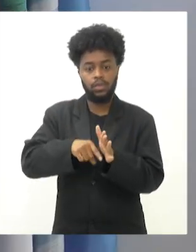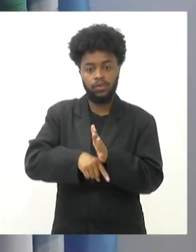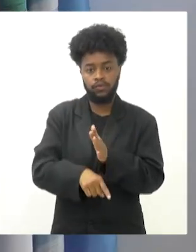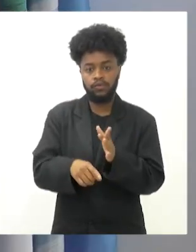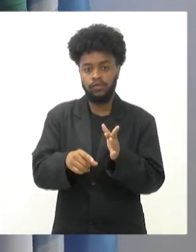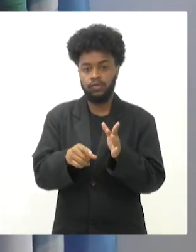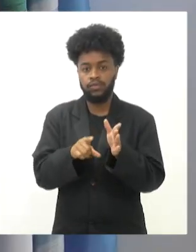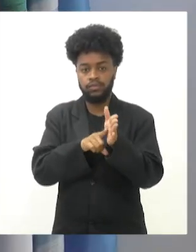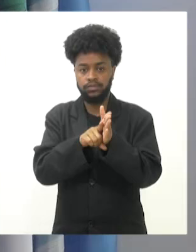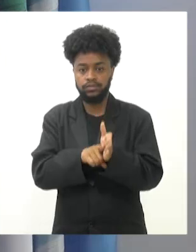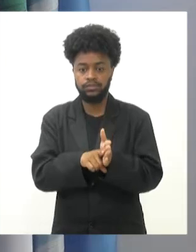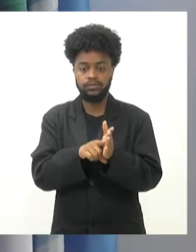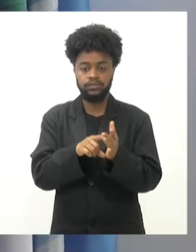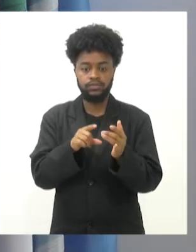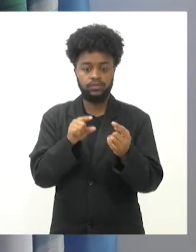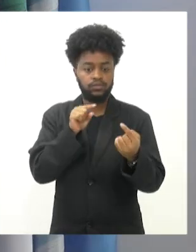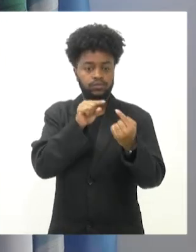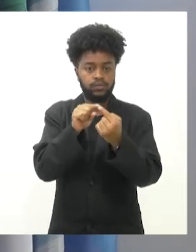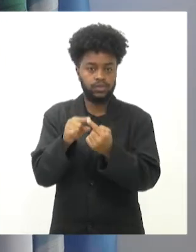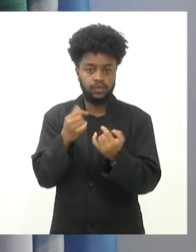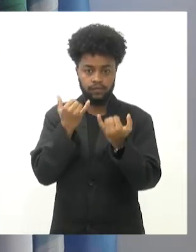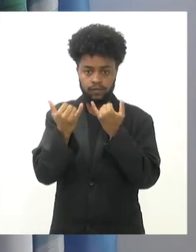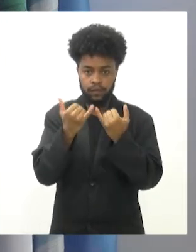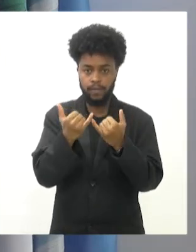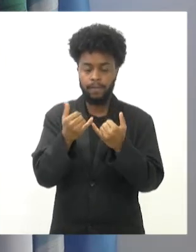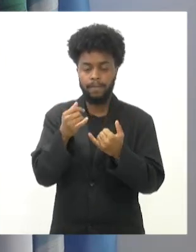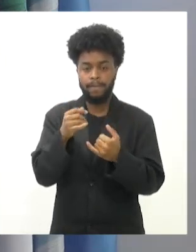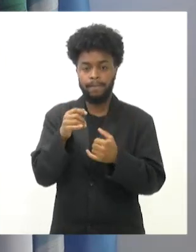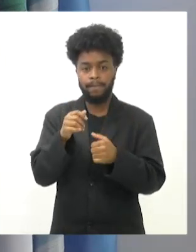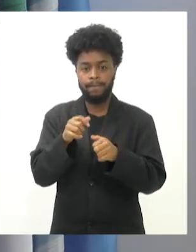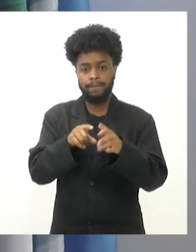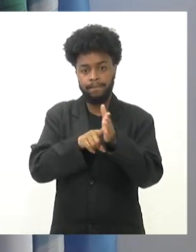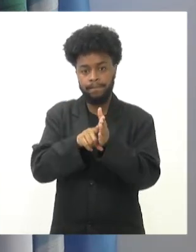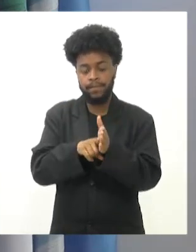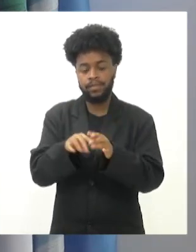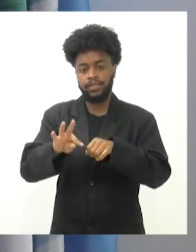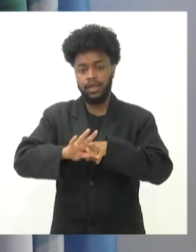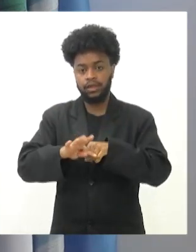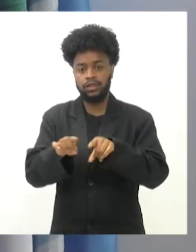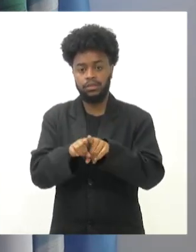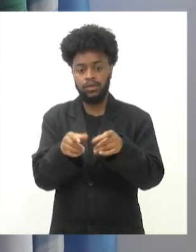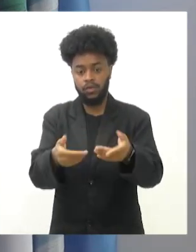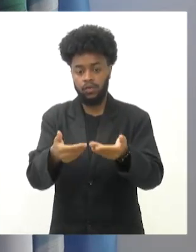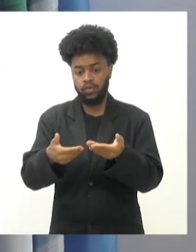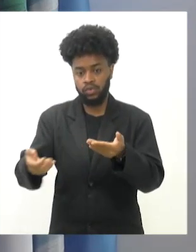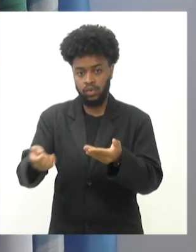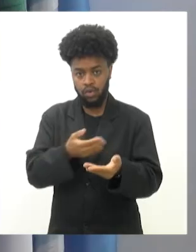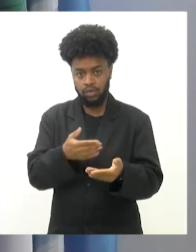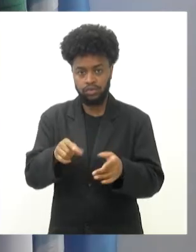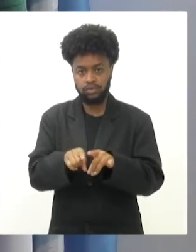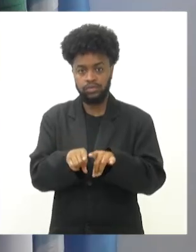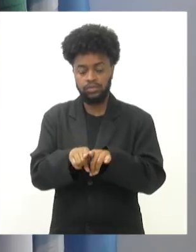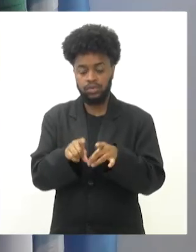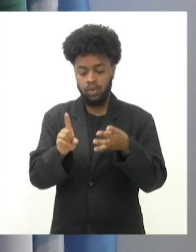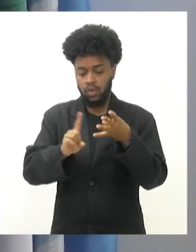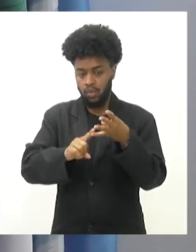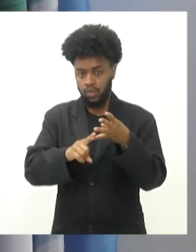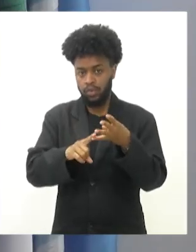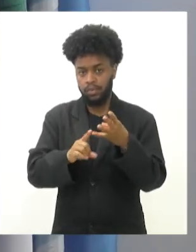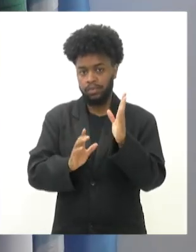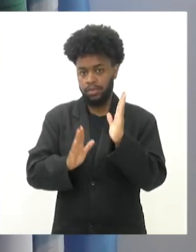investigações, cruzamento de informações, perícias técnicas e novas convocações. E, por último, a quarta e última